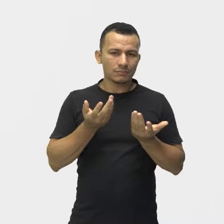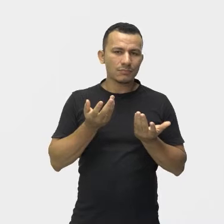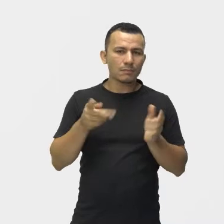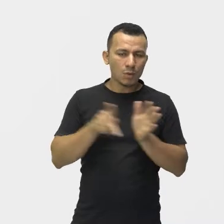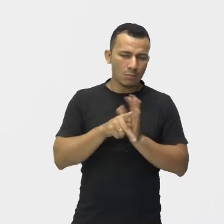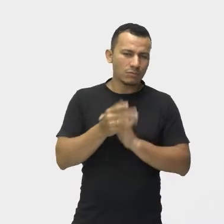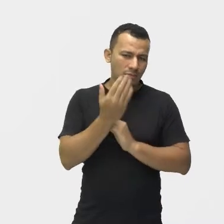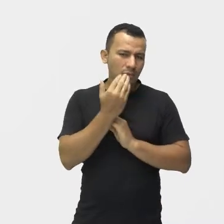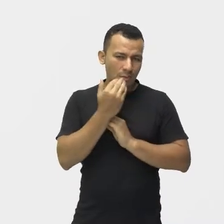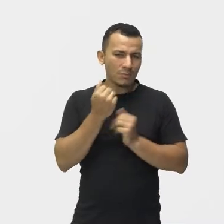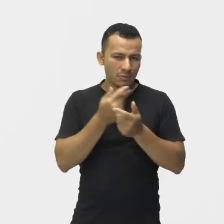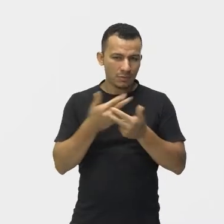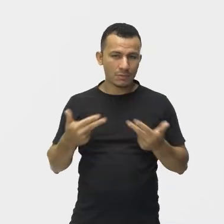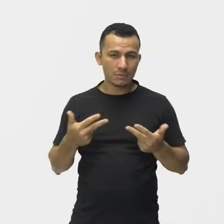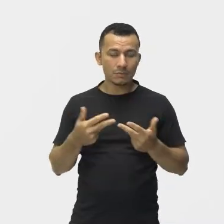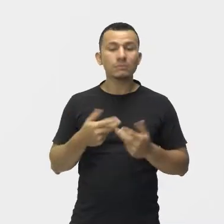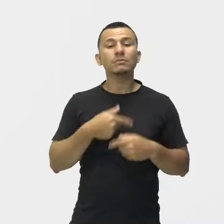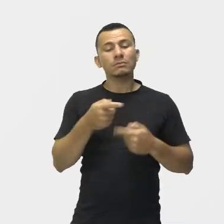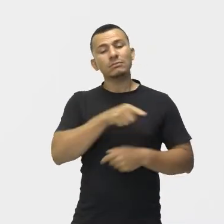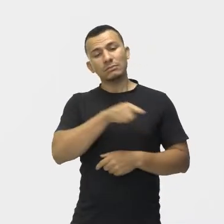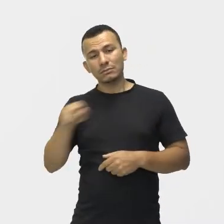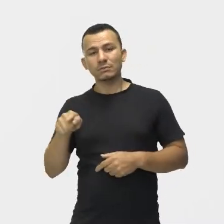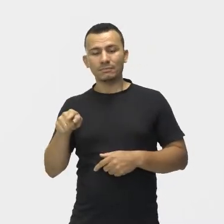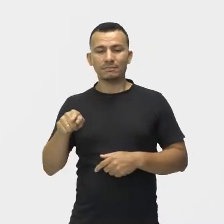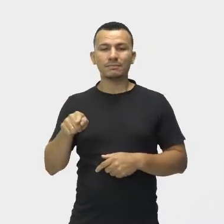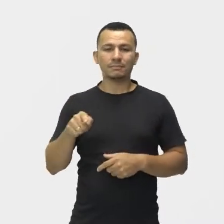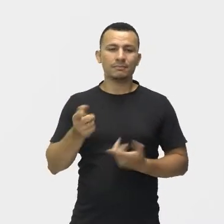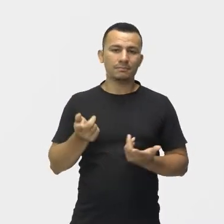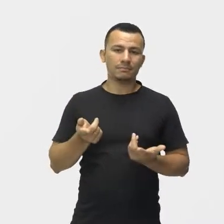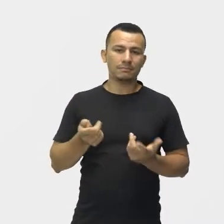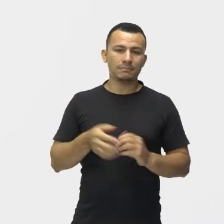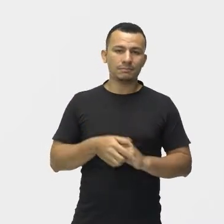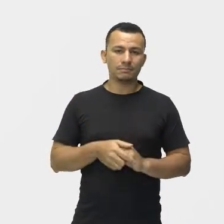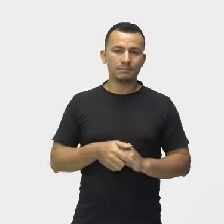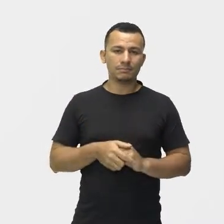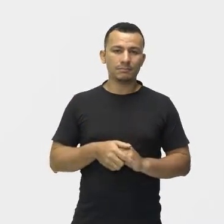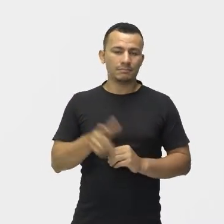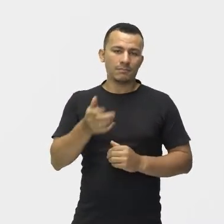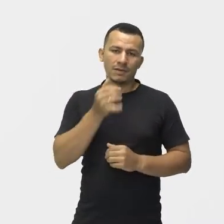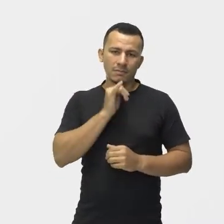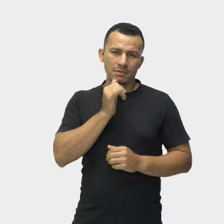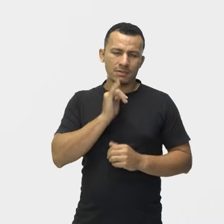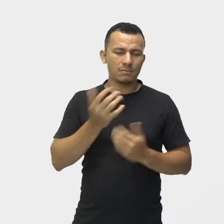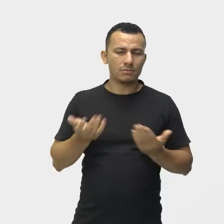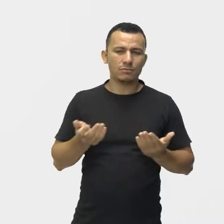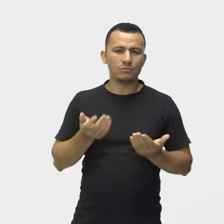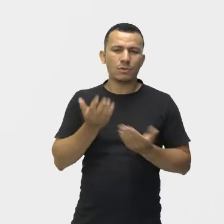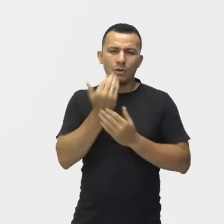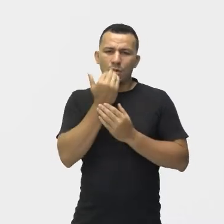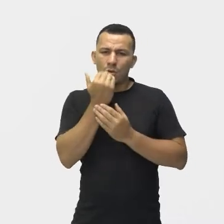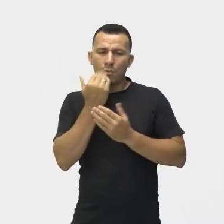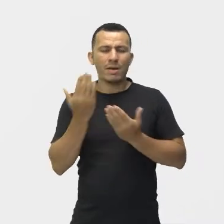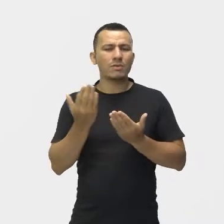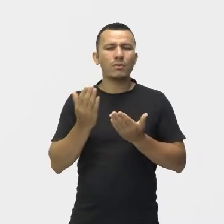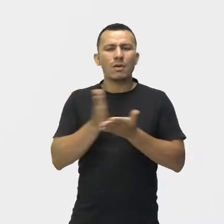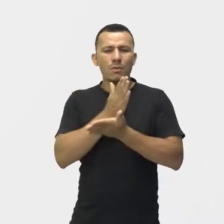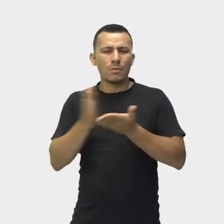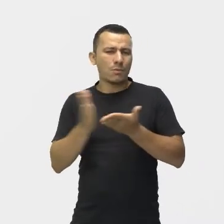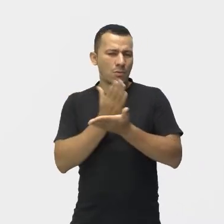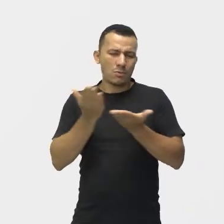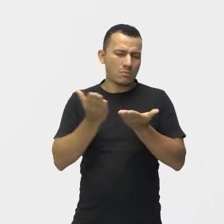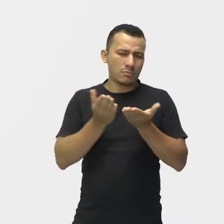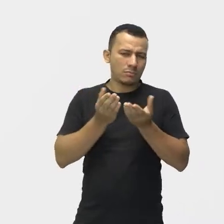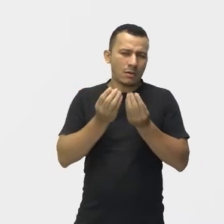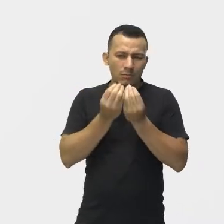nossos alimentos, certo? Então, você está tomando ali um determinado alimento, você está se alimentando,